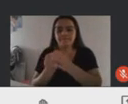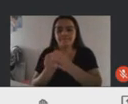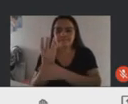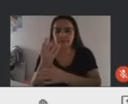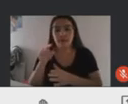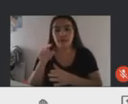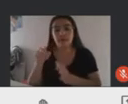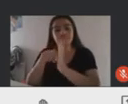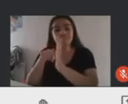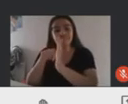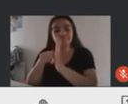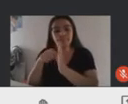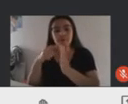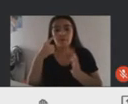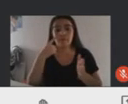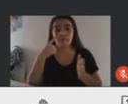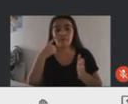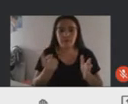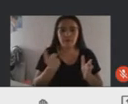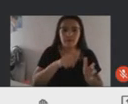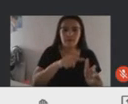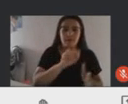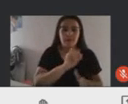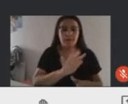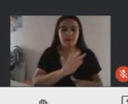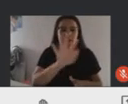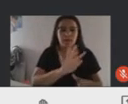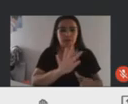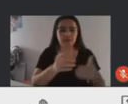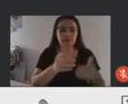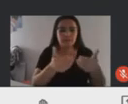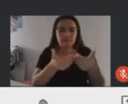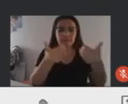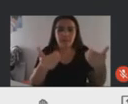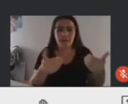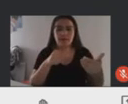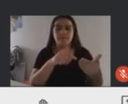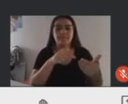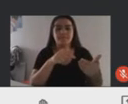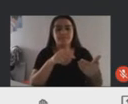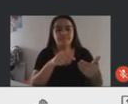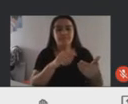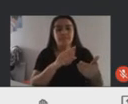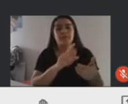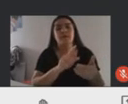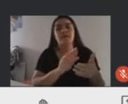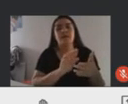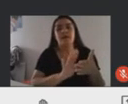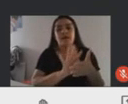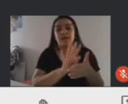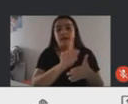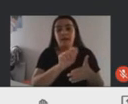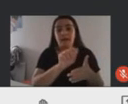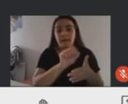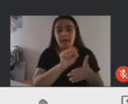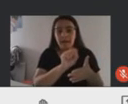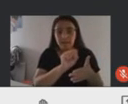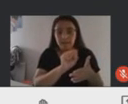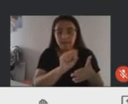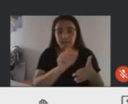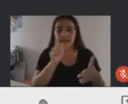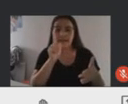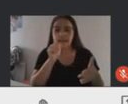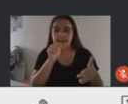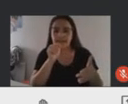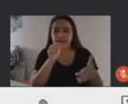aqui a separação, o separador gás líquido, a gente separa a espécie gasosa da solução, a espécie